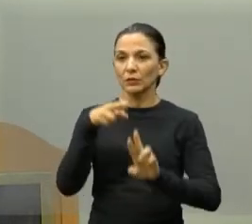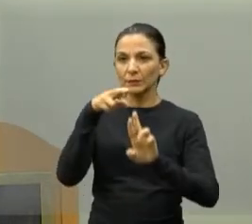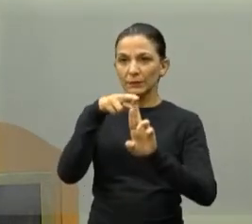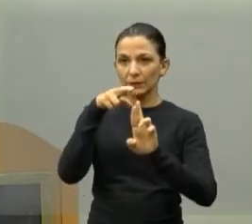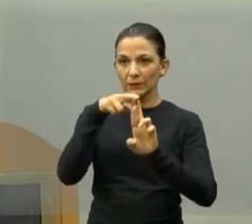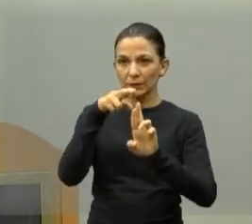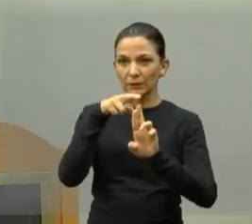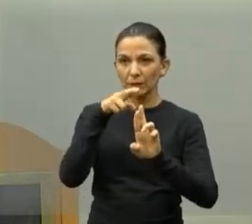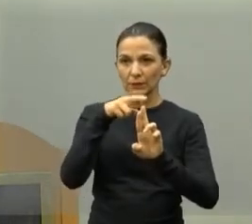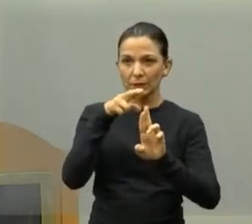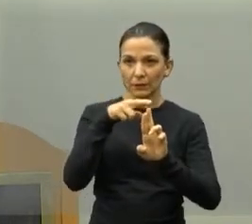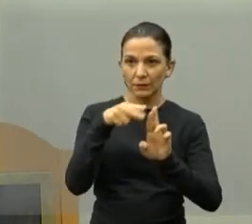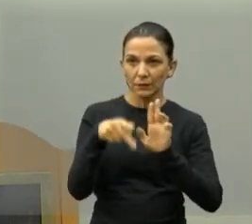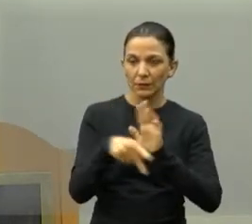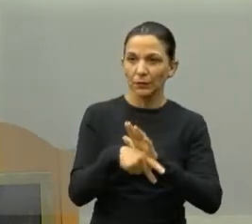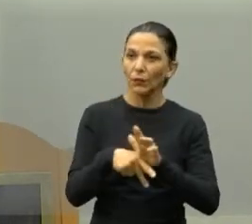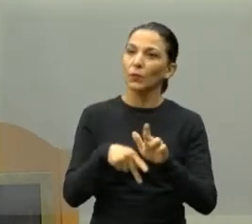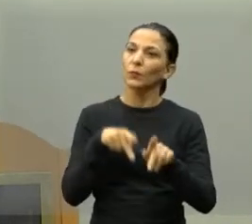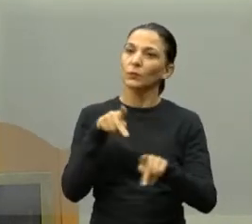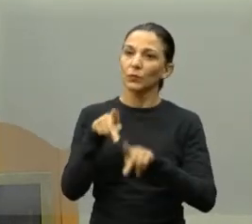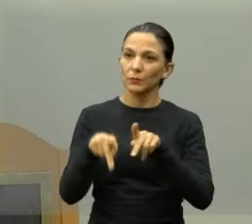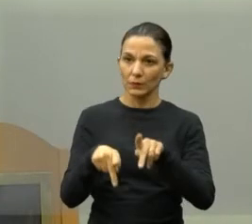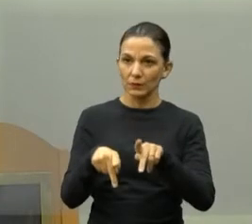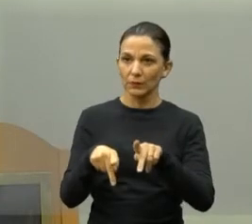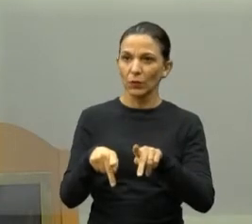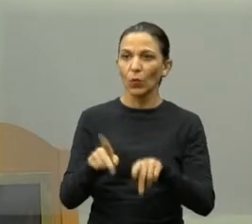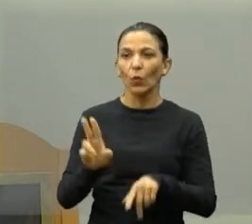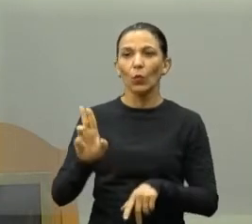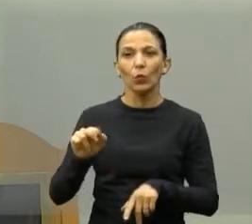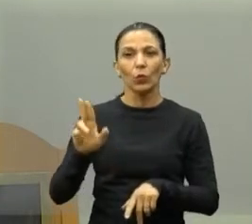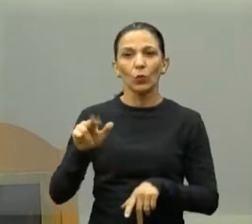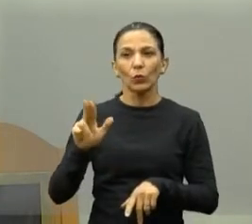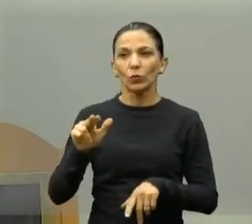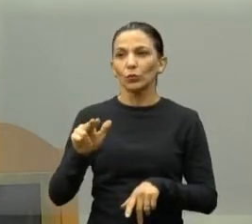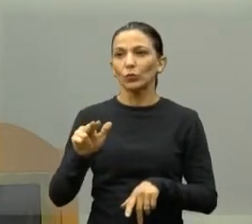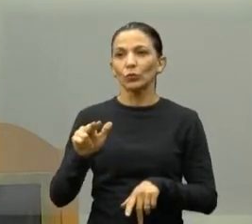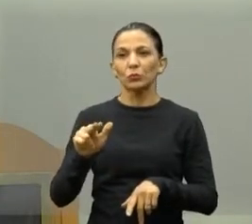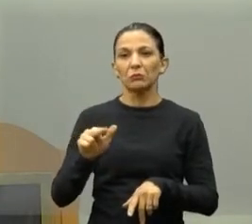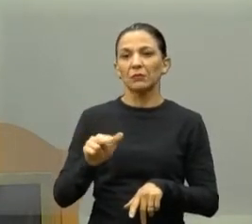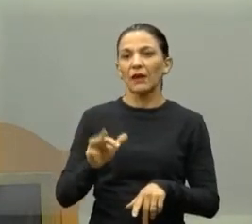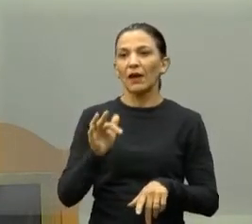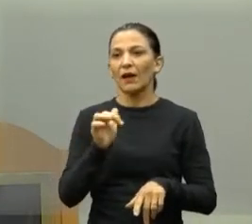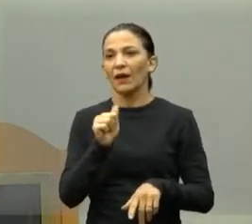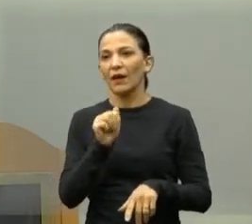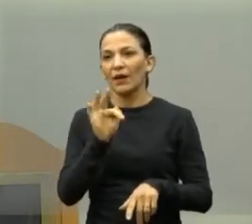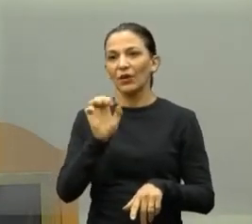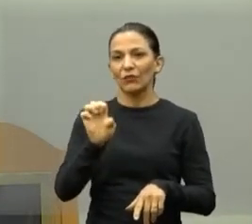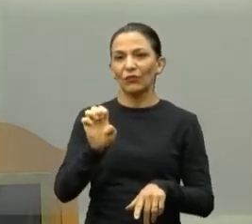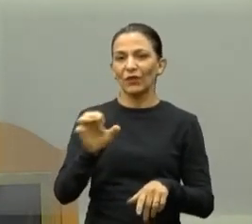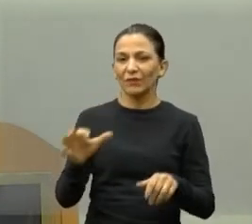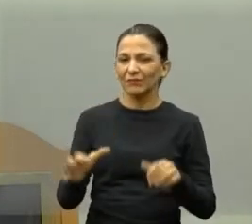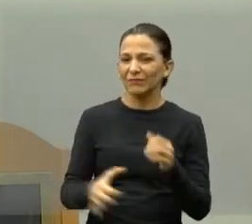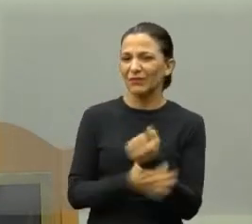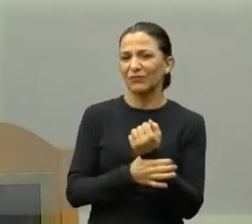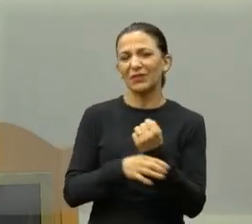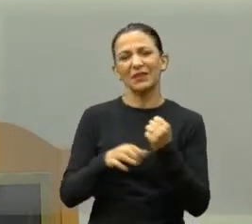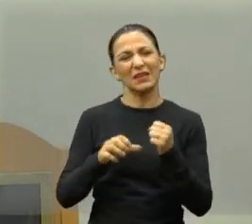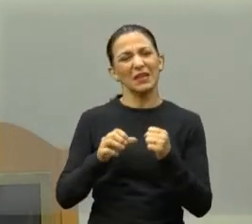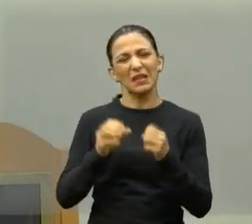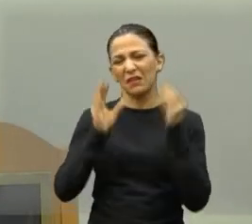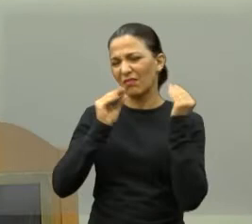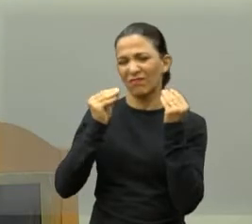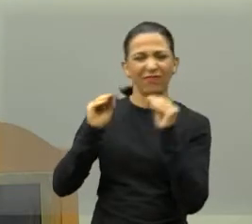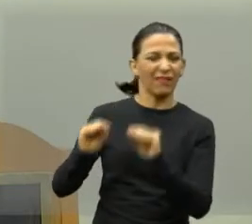nunca população de Araraquara nunca vai abrir mão de defender o manto grená Essa é a fala que eu quero